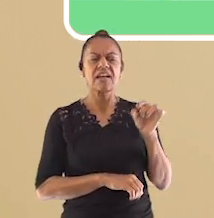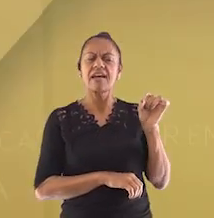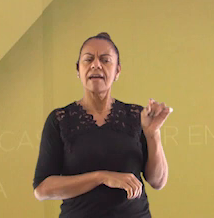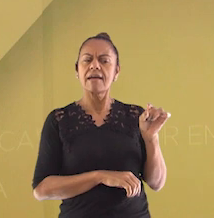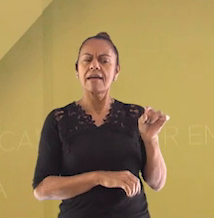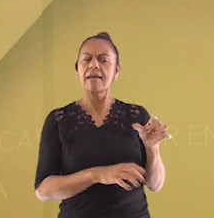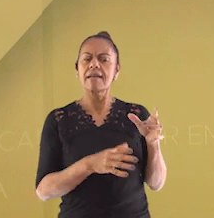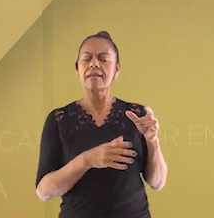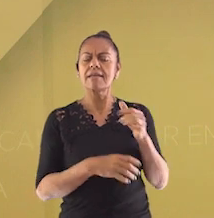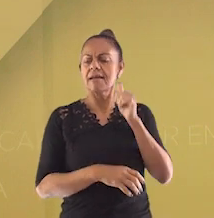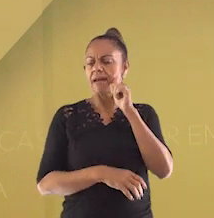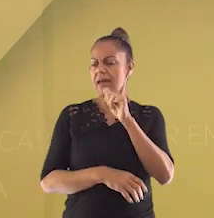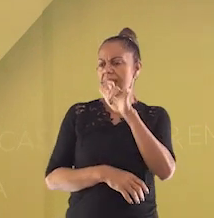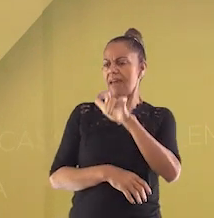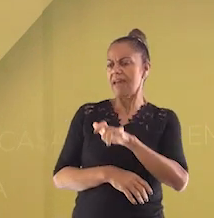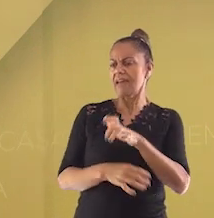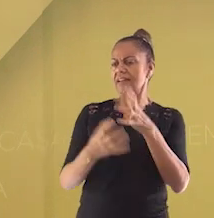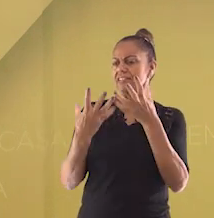passado